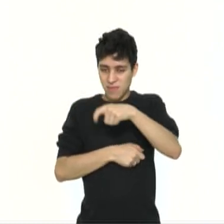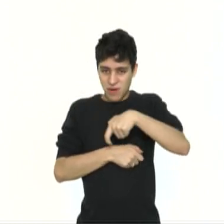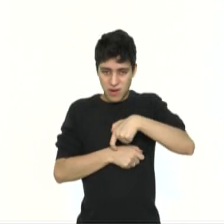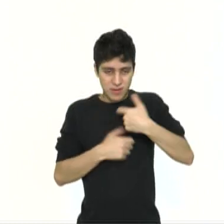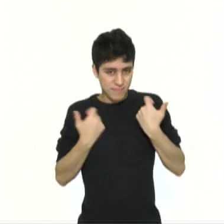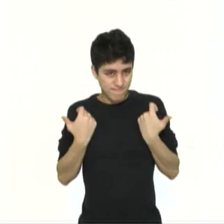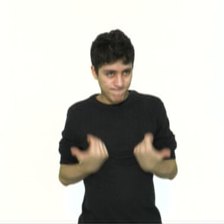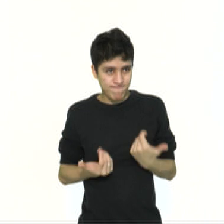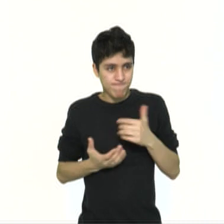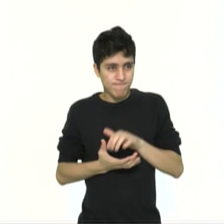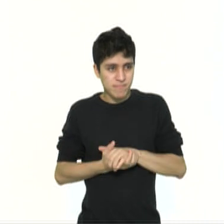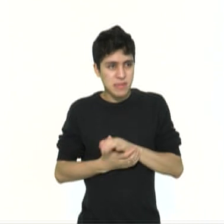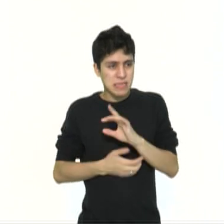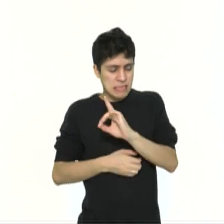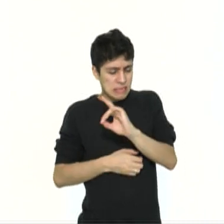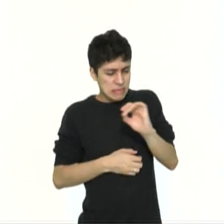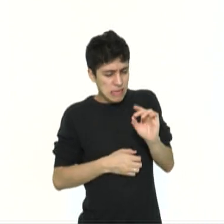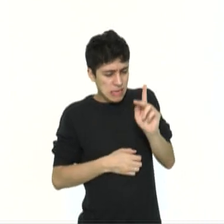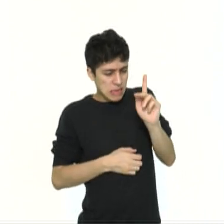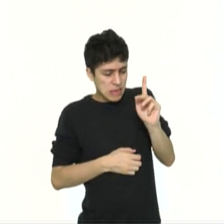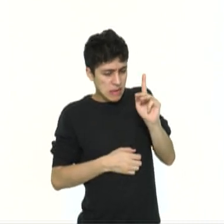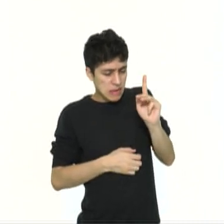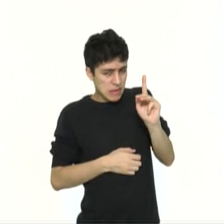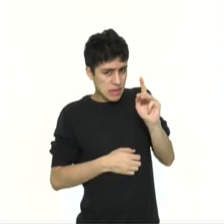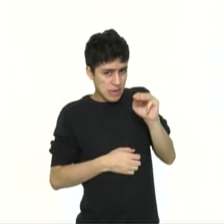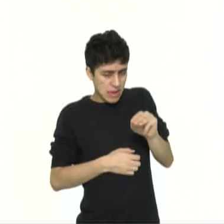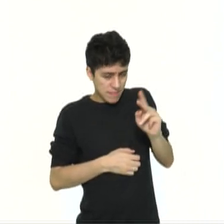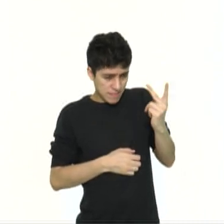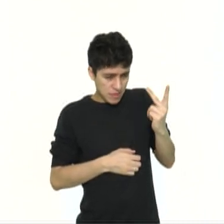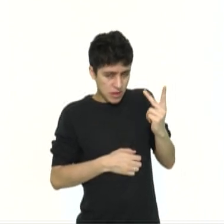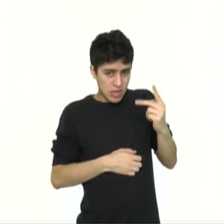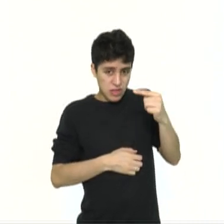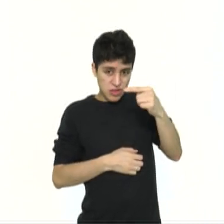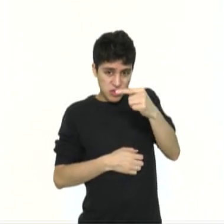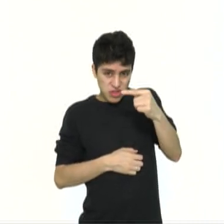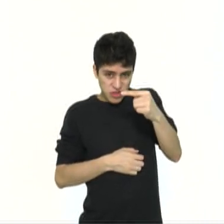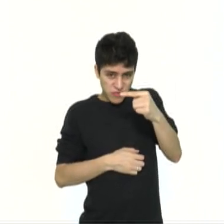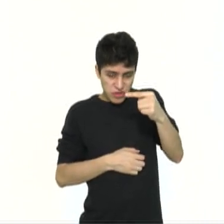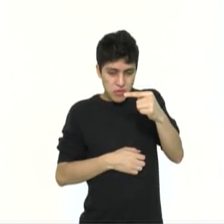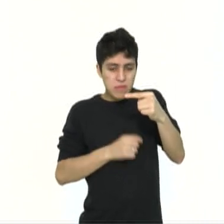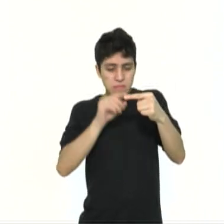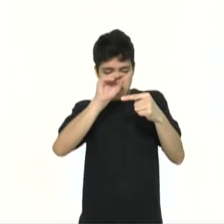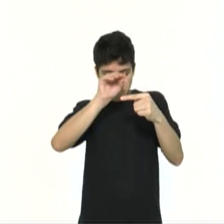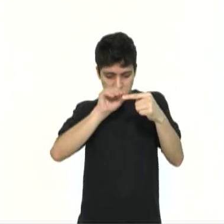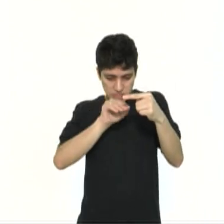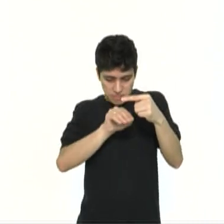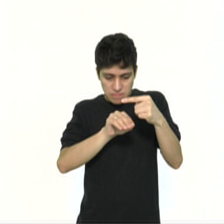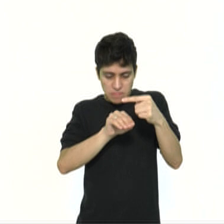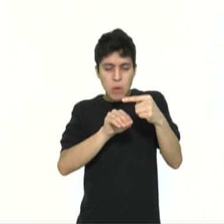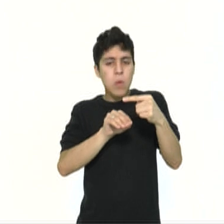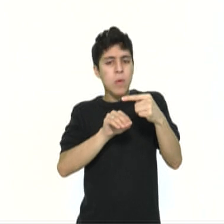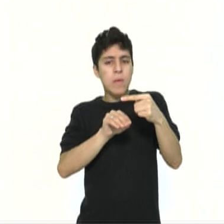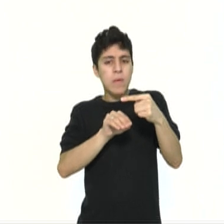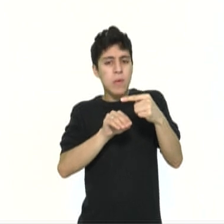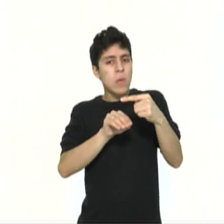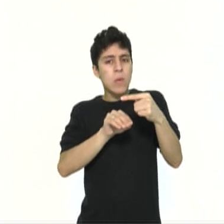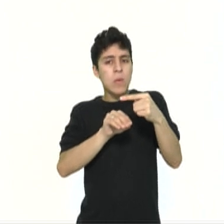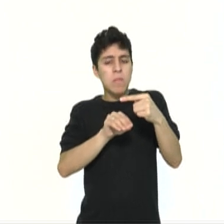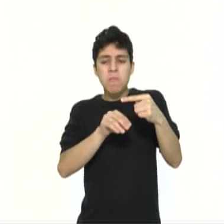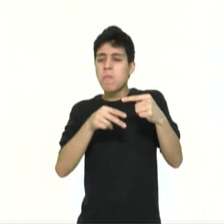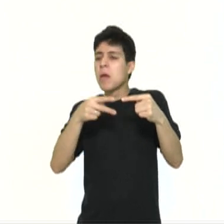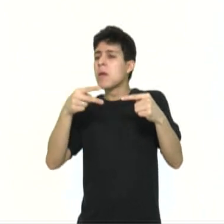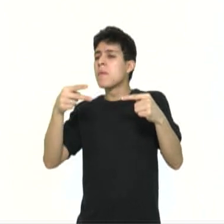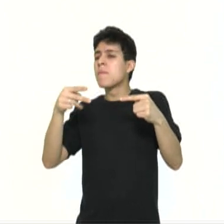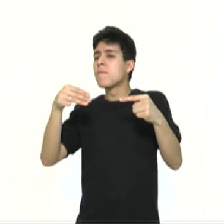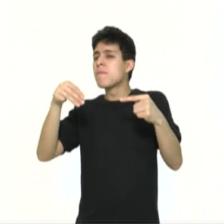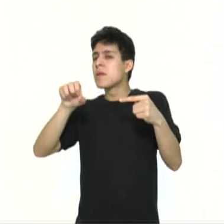tá? 100 km por hora dividiu lá para encontrar esse resultado, né, em metros por